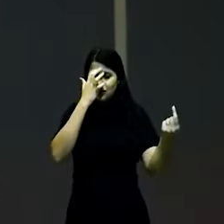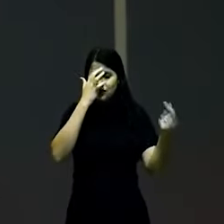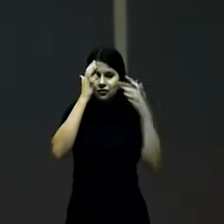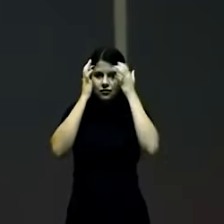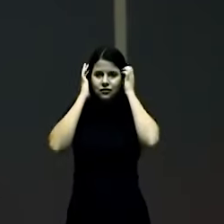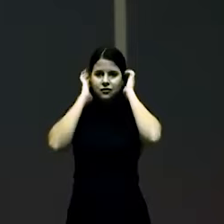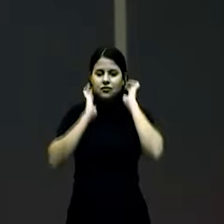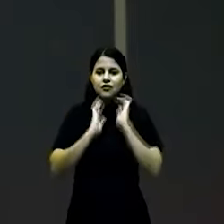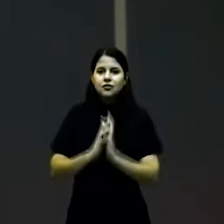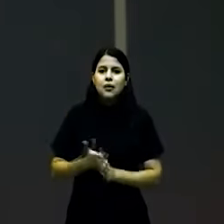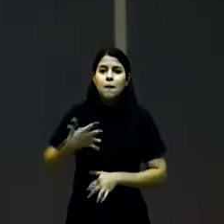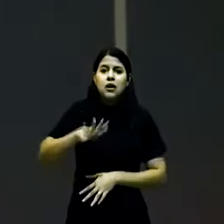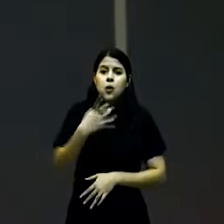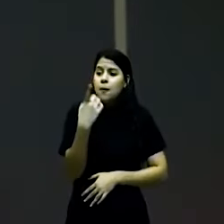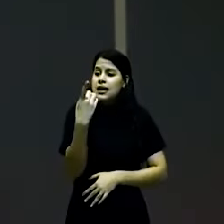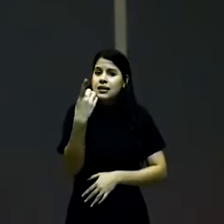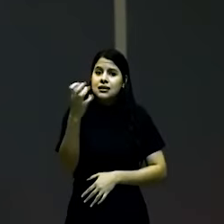160 quilômetros.